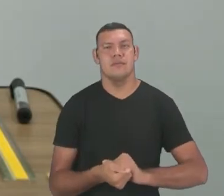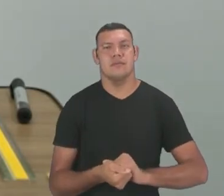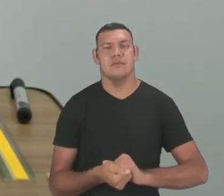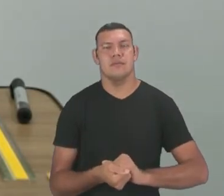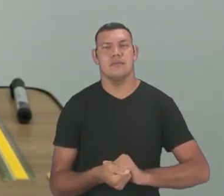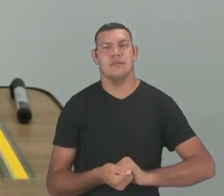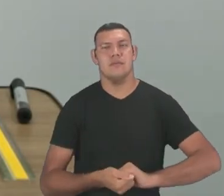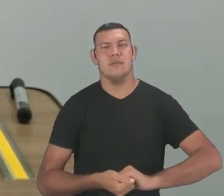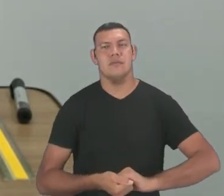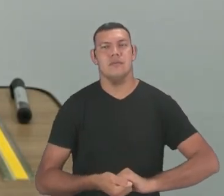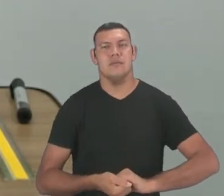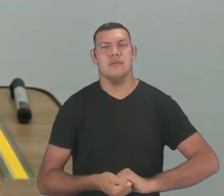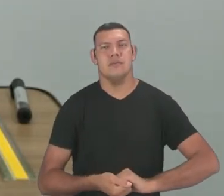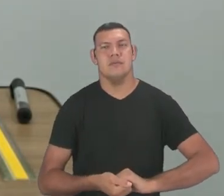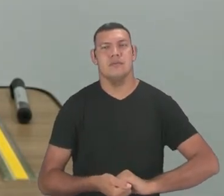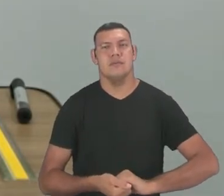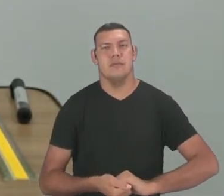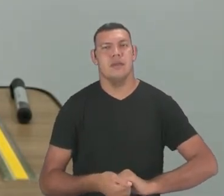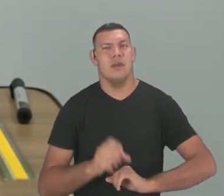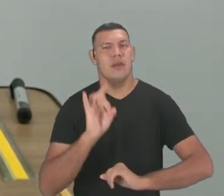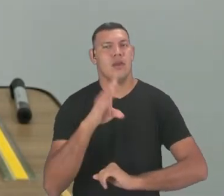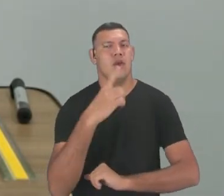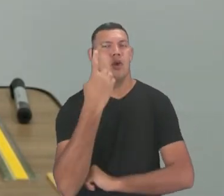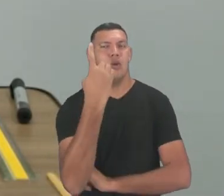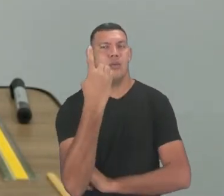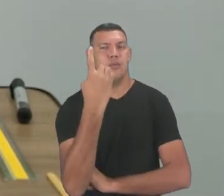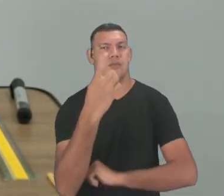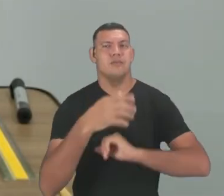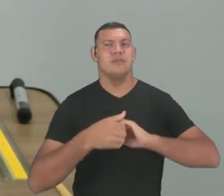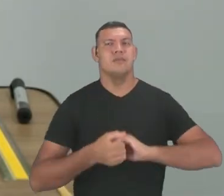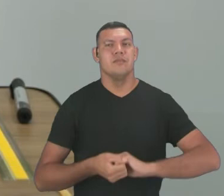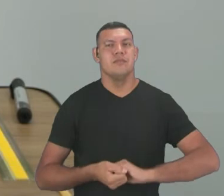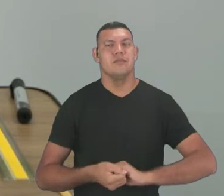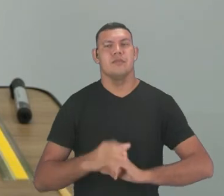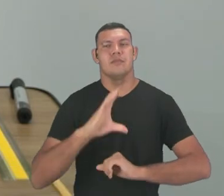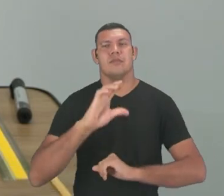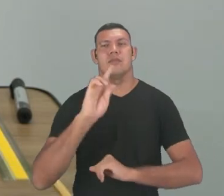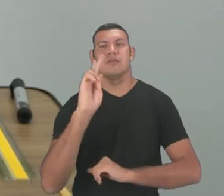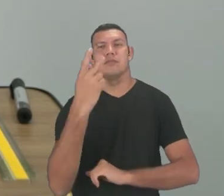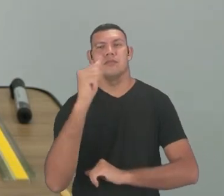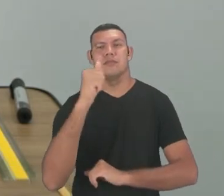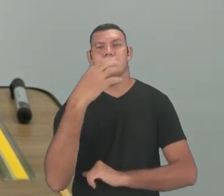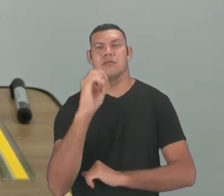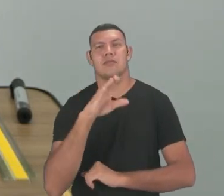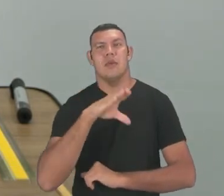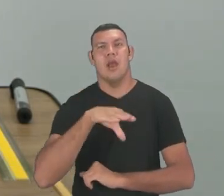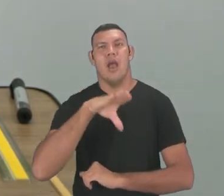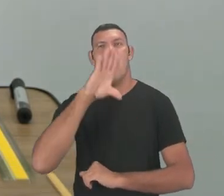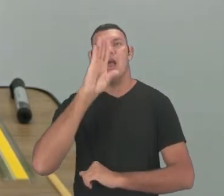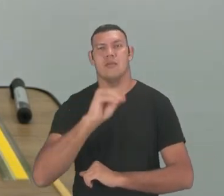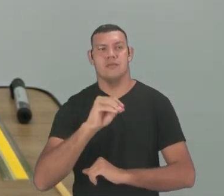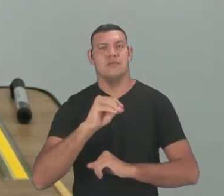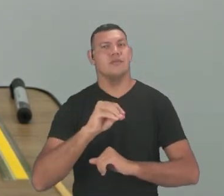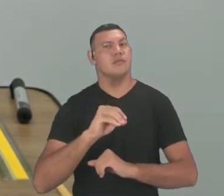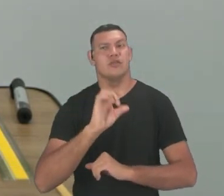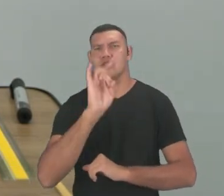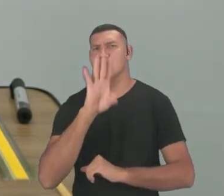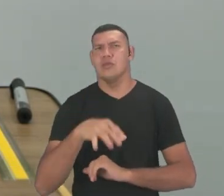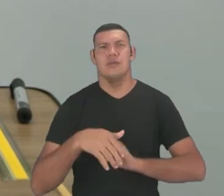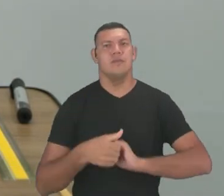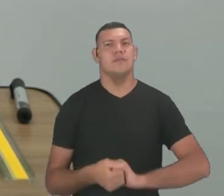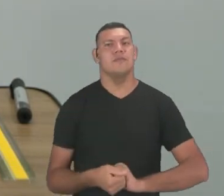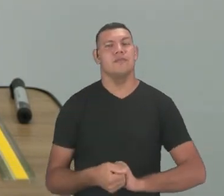a palavra chão apenas uma vez chão chão uma vez